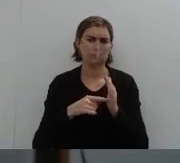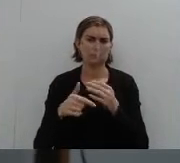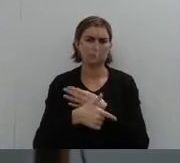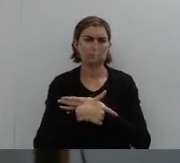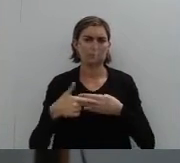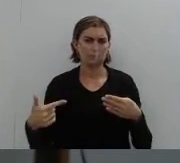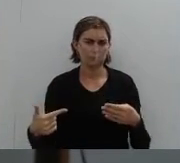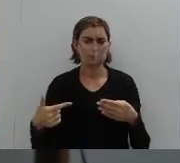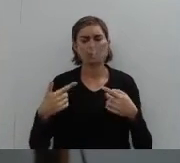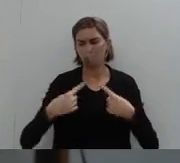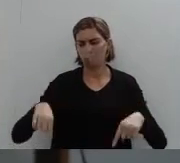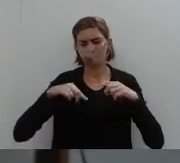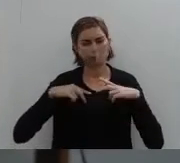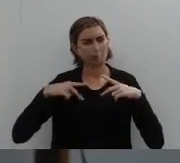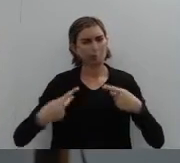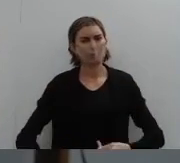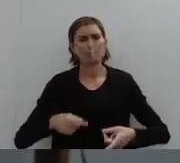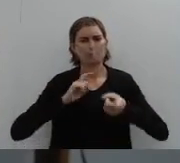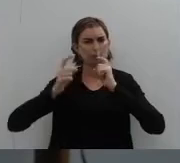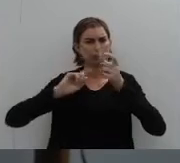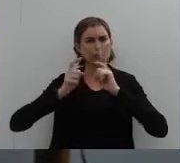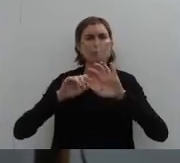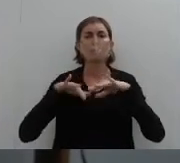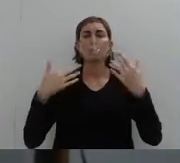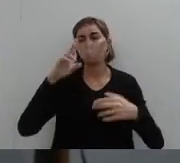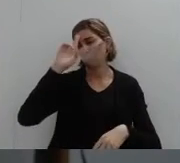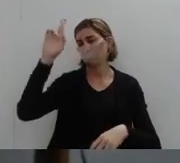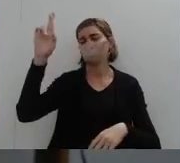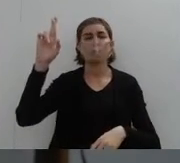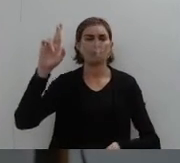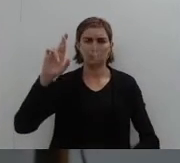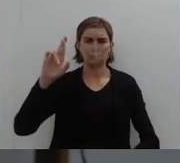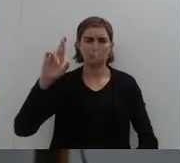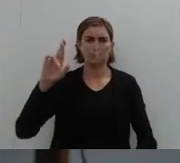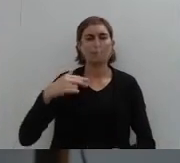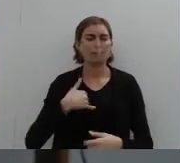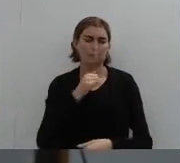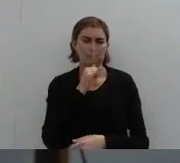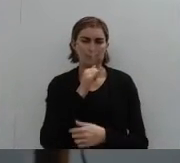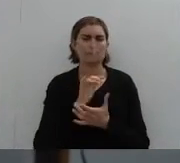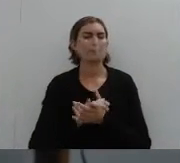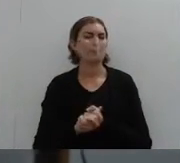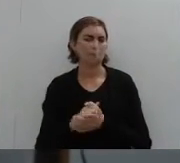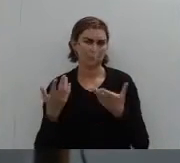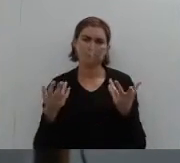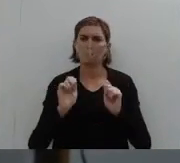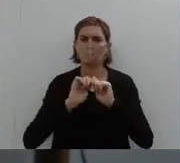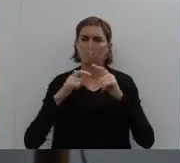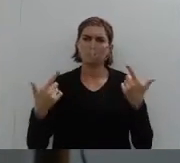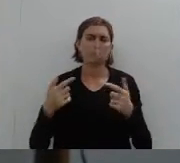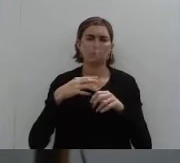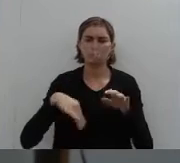somos nós, meros humanos, para discutir com a autoridade divina? Então, eu vou dar o exemplo aqui clássico que todos da